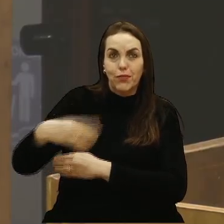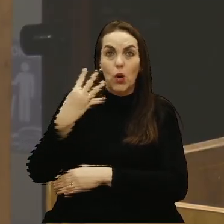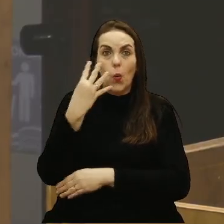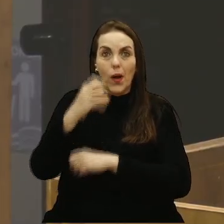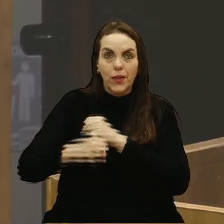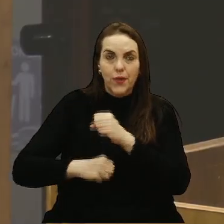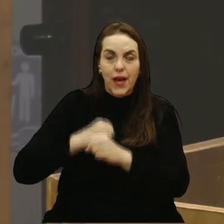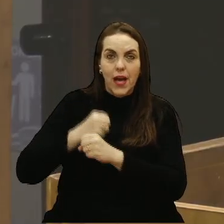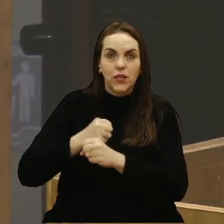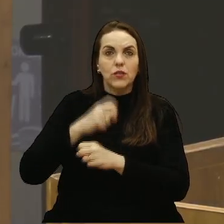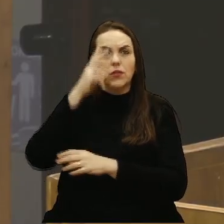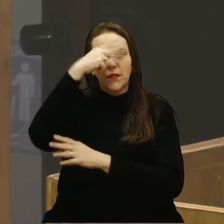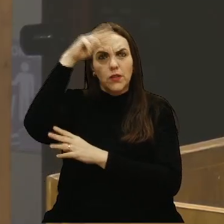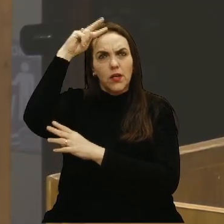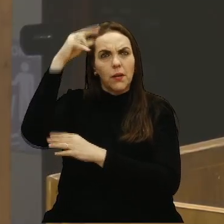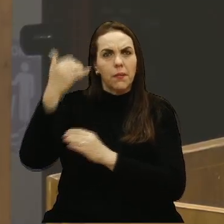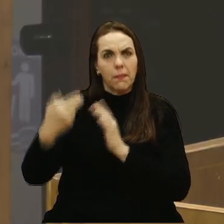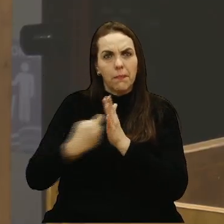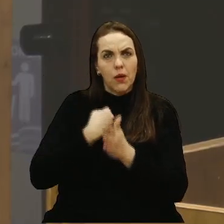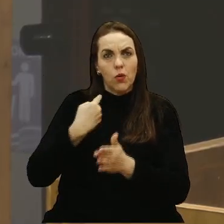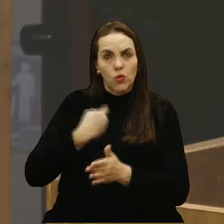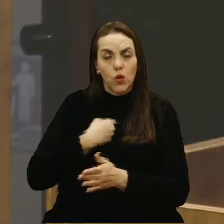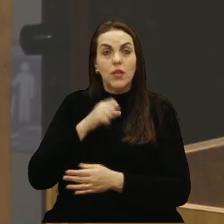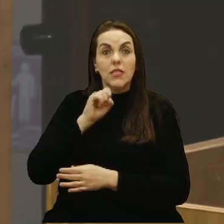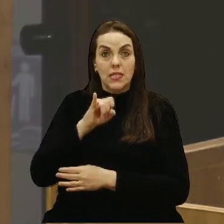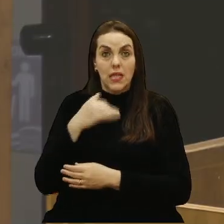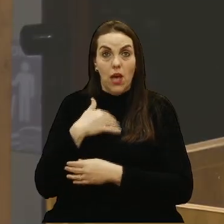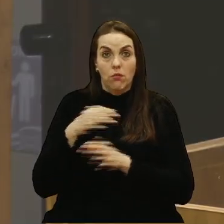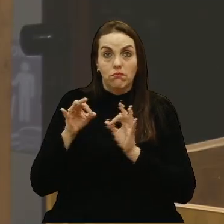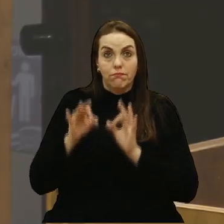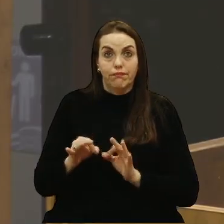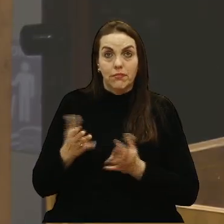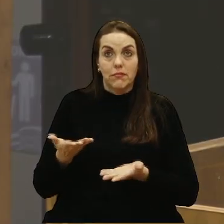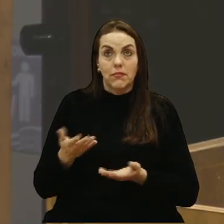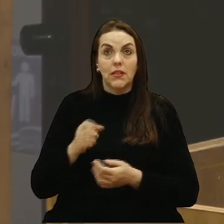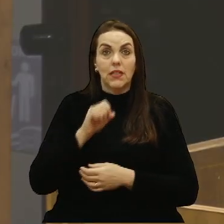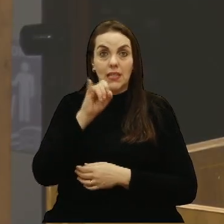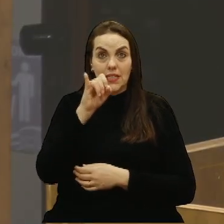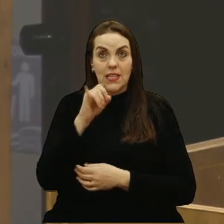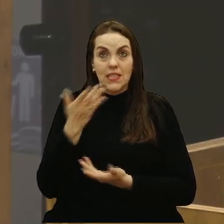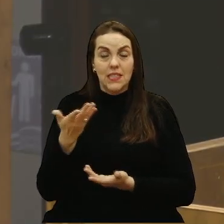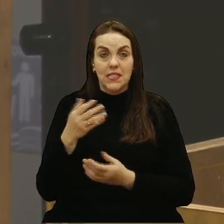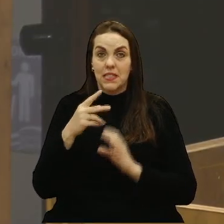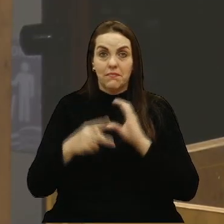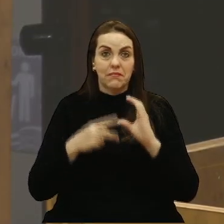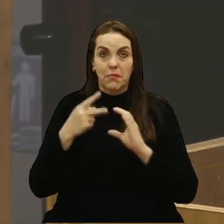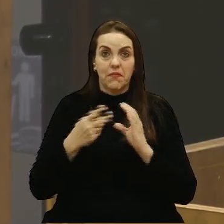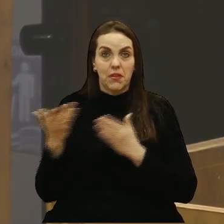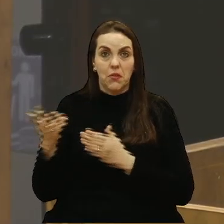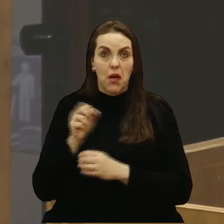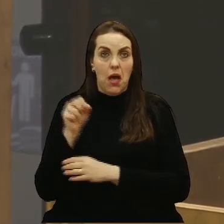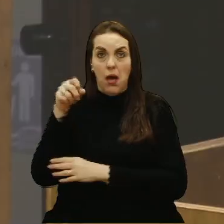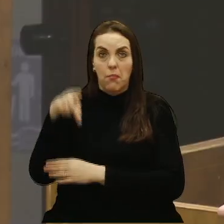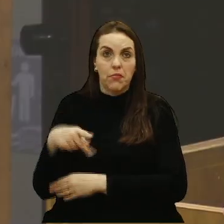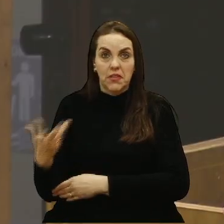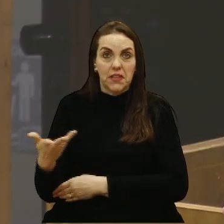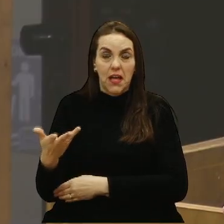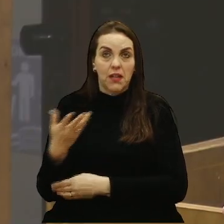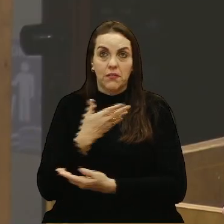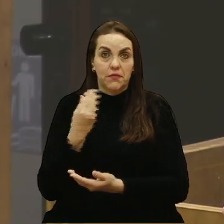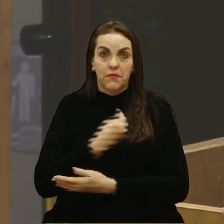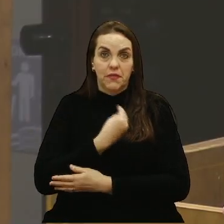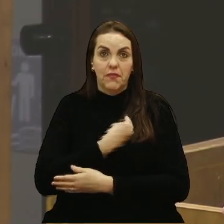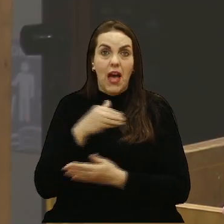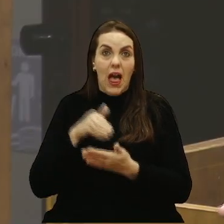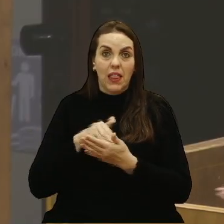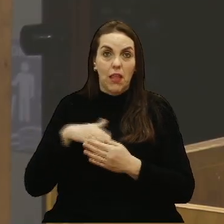vereador Edson me perguntava se um dia ele ia fazer jus. Se um dia o senhor estiver fora da casa, de repente aposentado, vereador, e pode viver até os